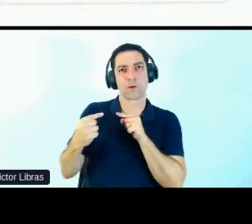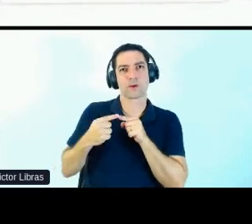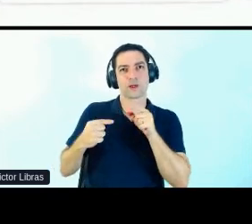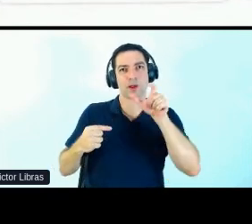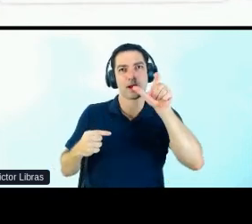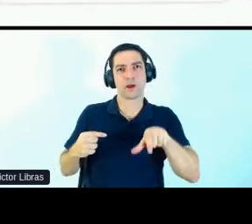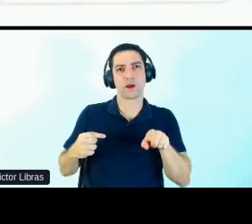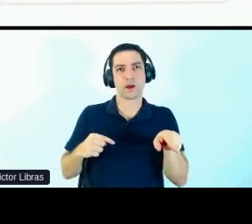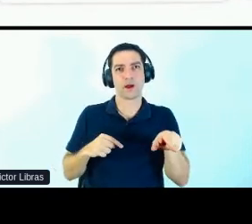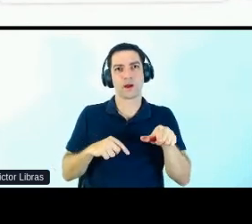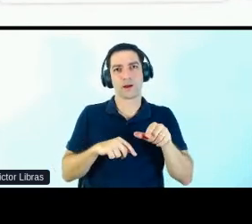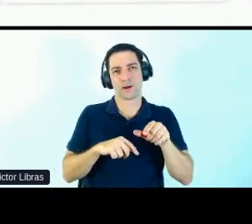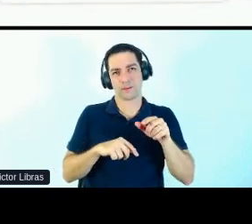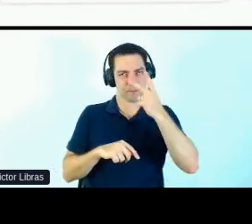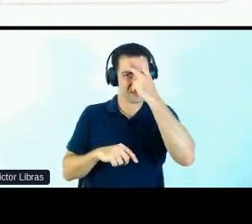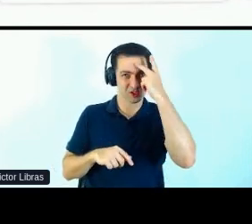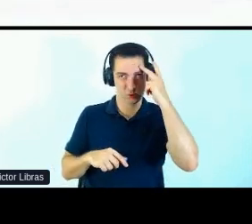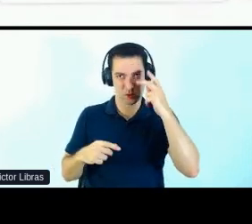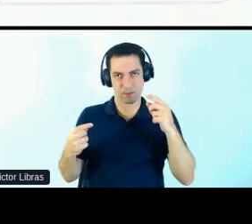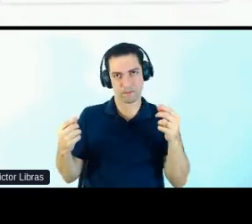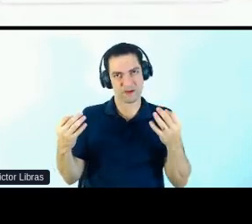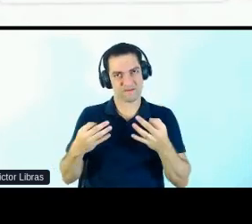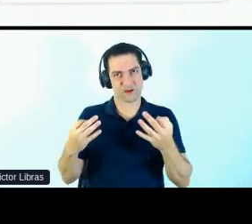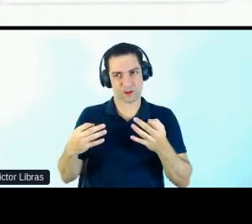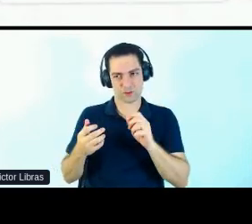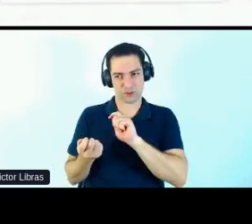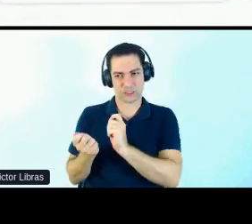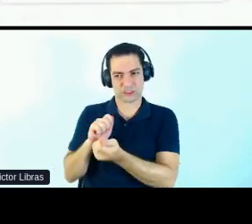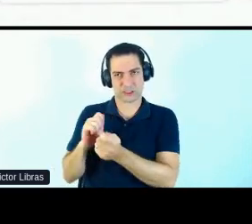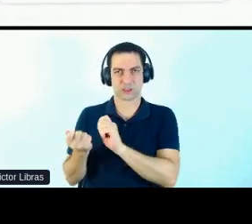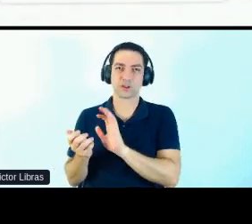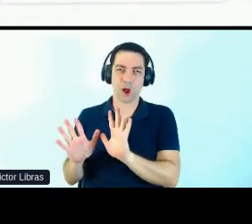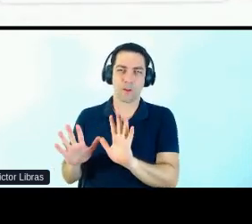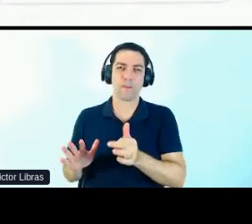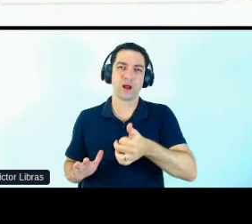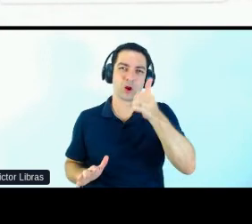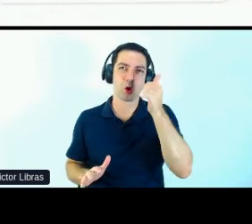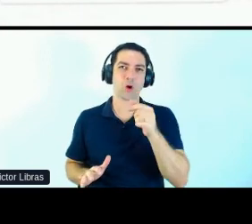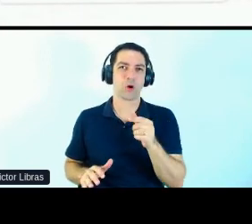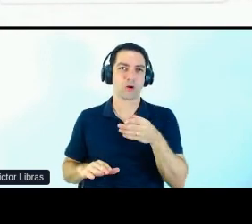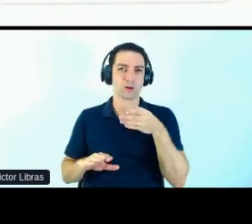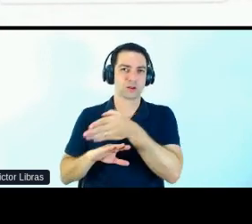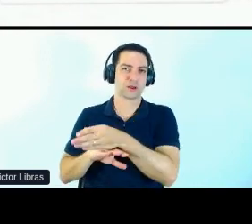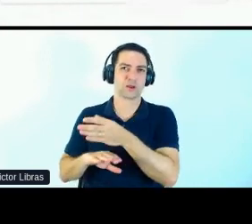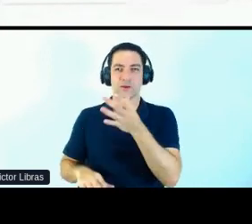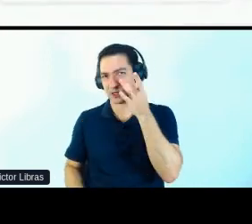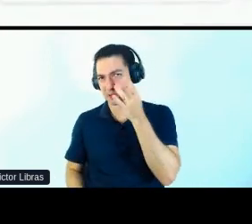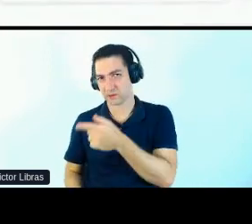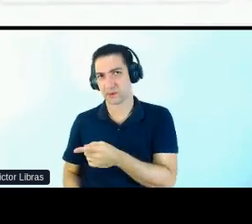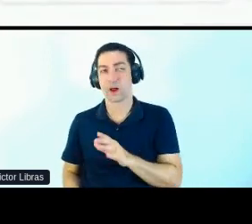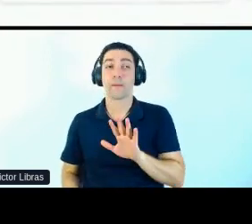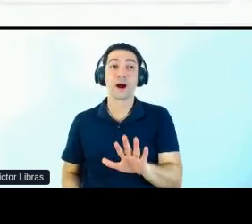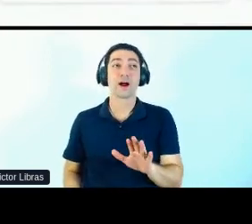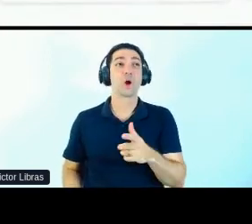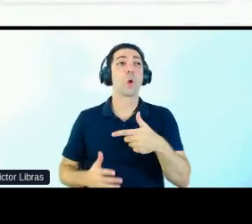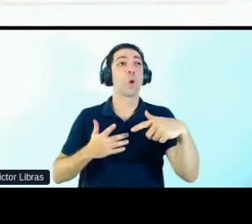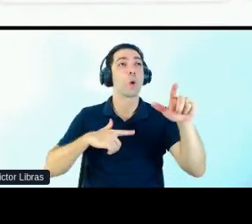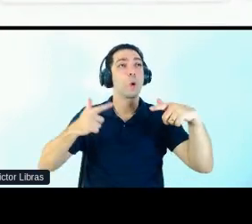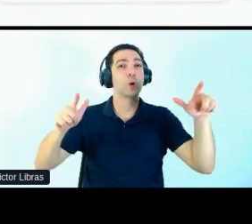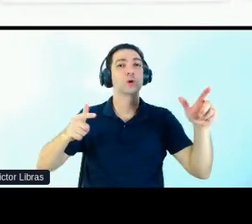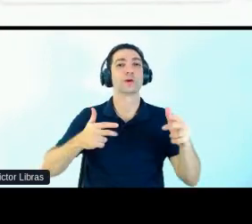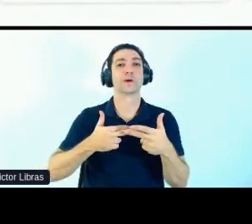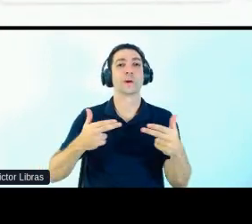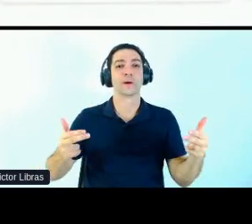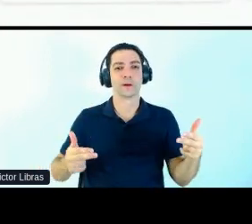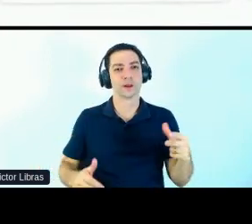sempre melhor ir até algum lugar. Mas muita coisa já é meio que padrão, uma bengala,